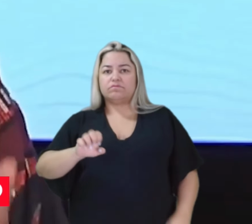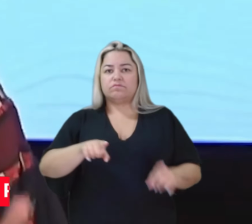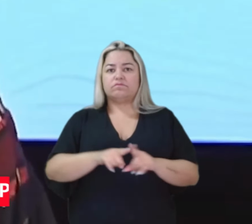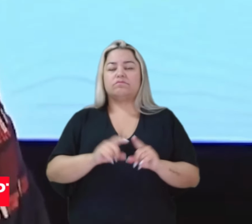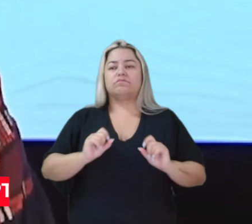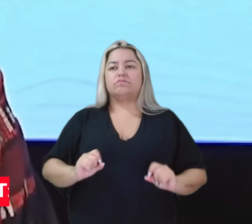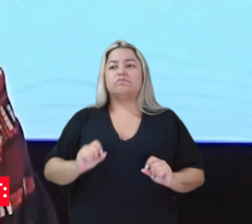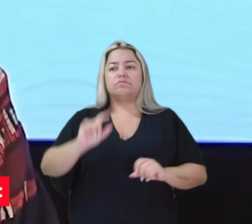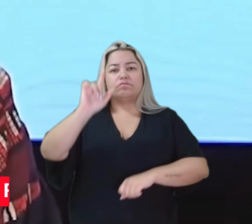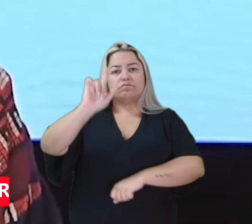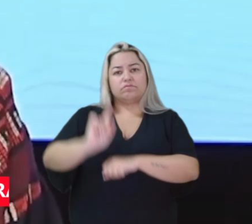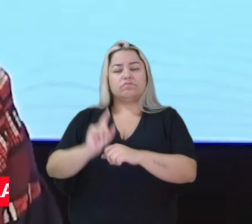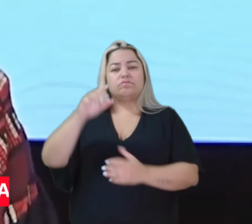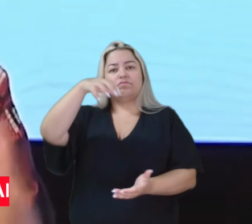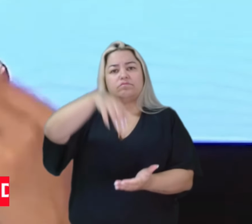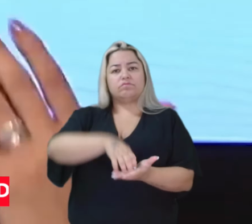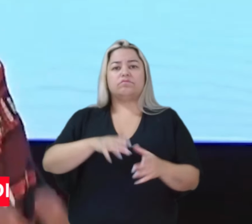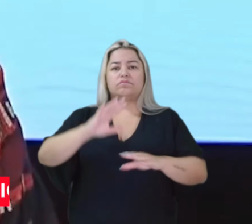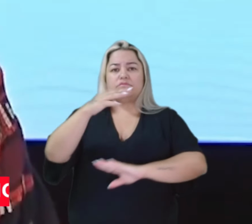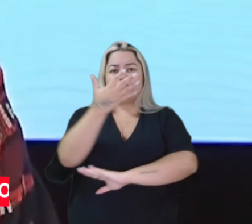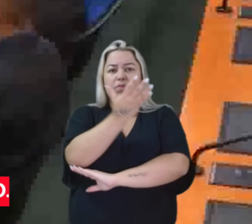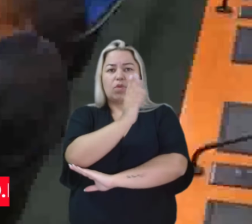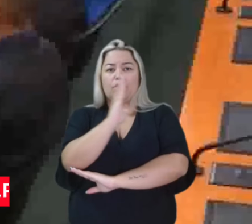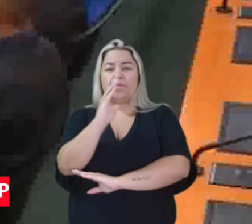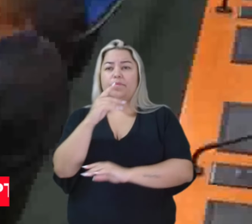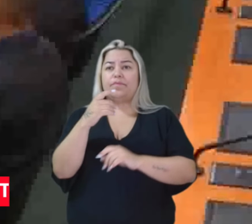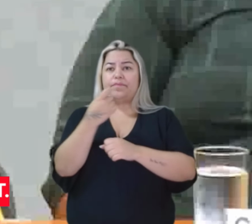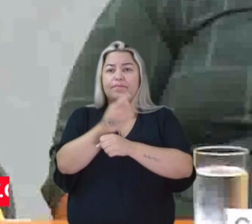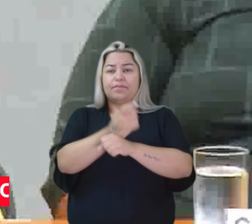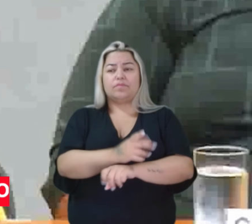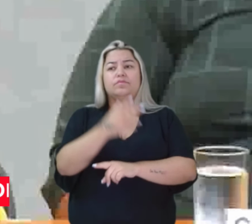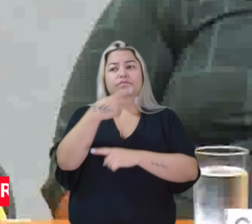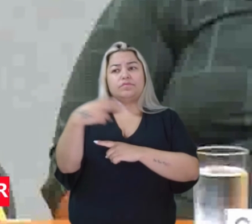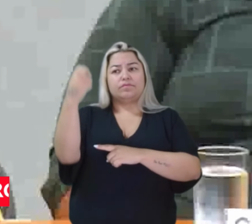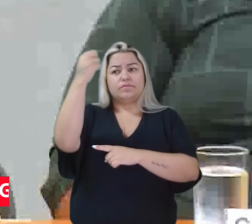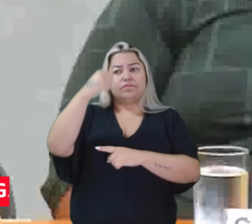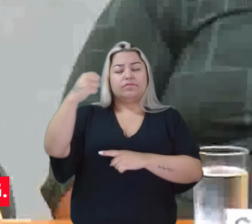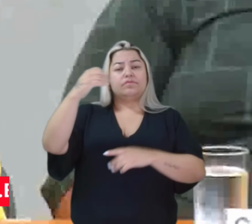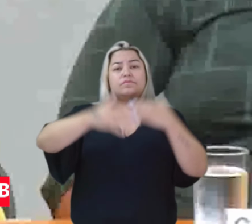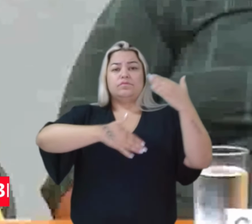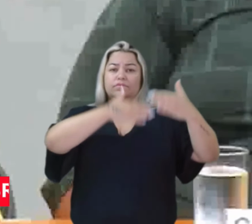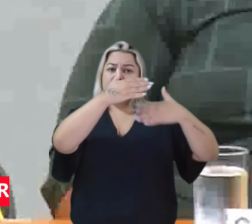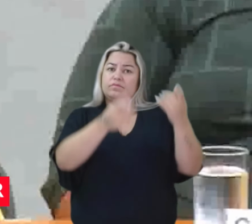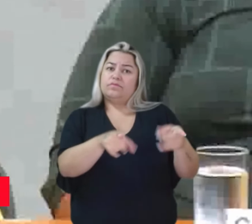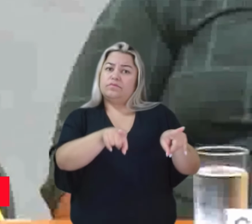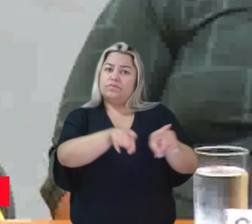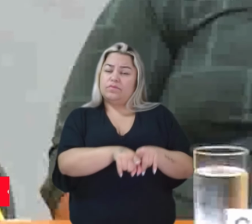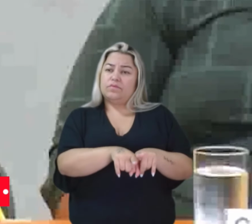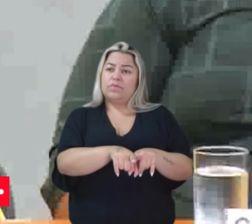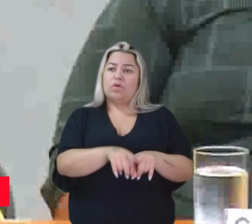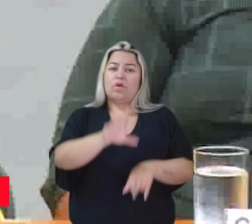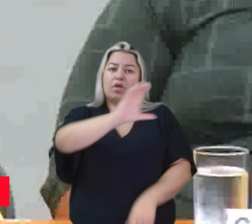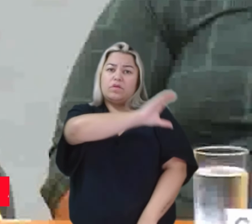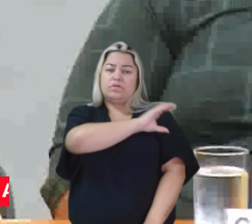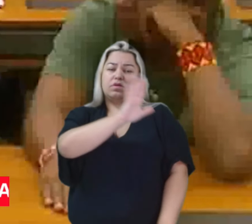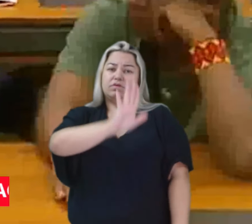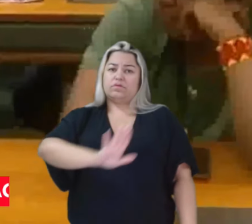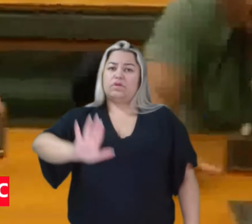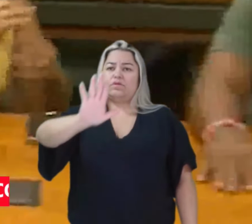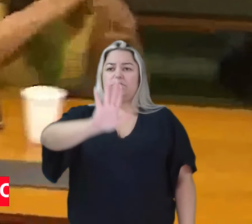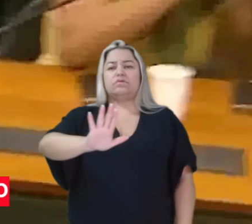de Gestão Territorial e Ambiental Quilombola, uma conquista histórica desenvolvida em parceria com a Coordenação